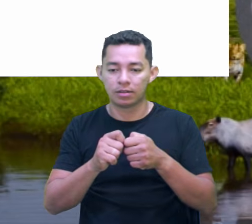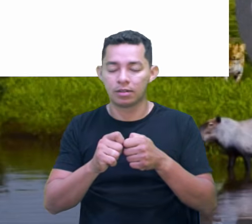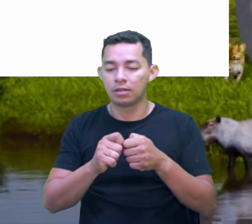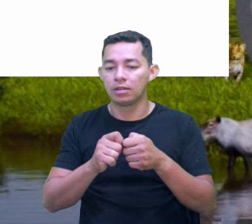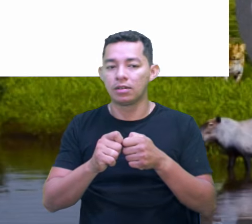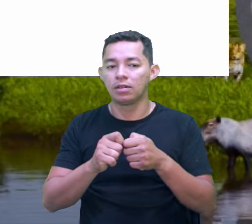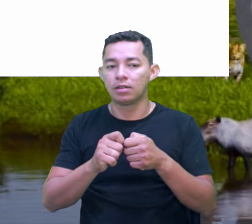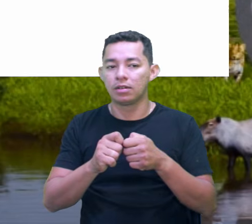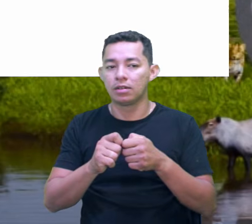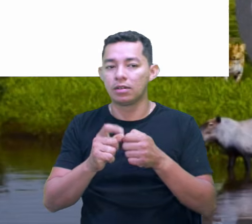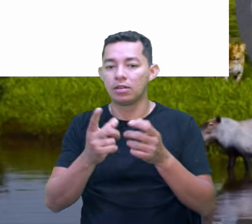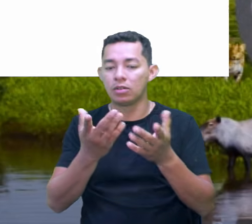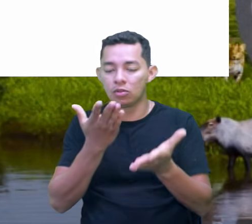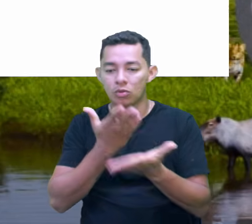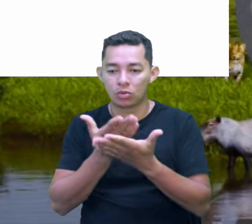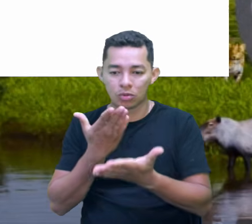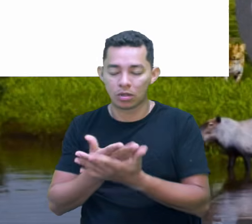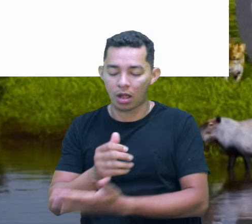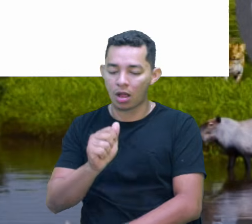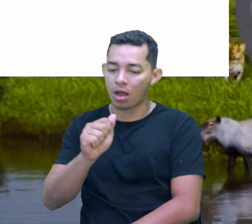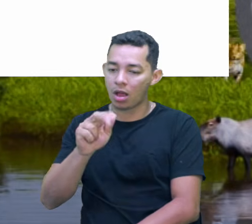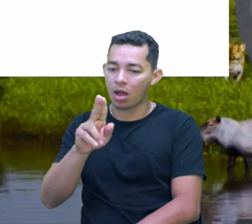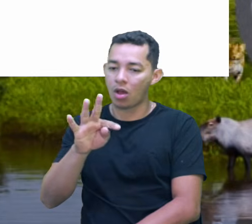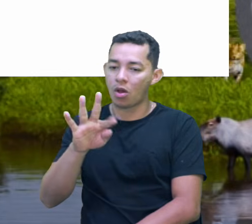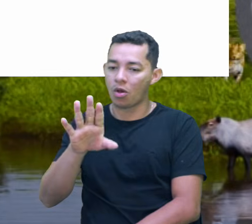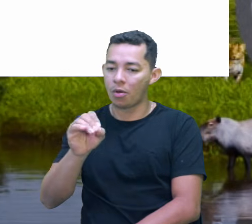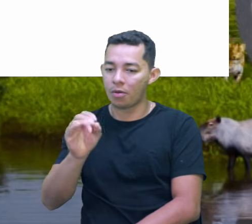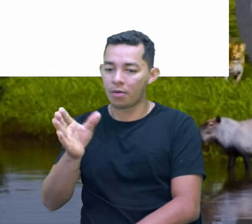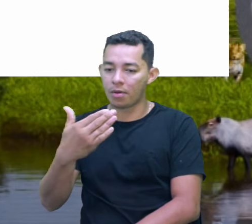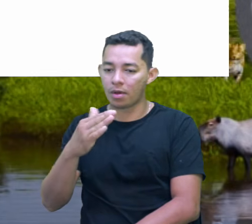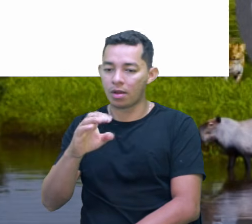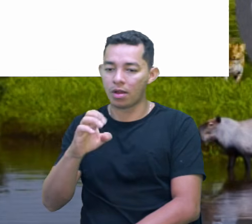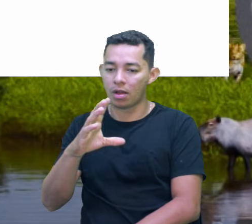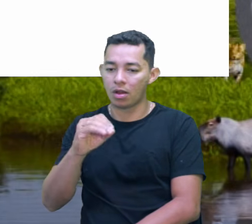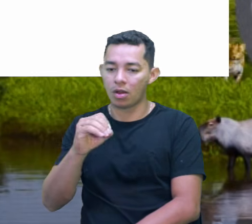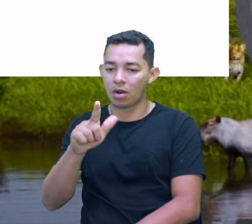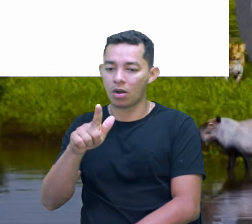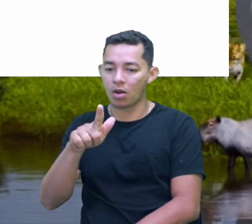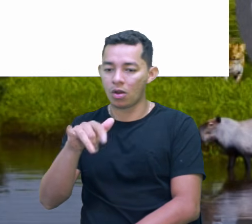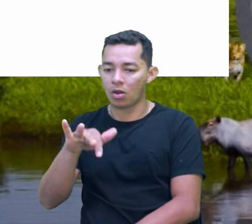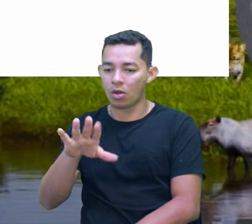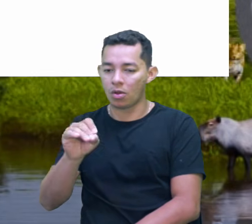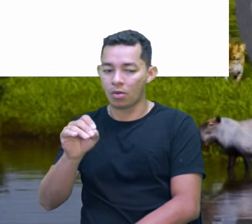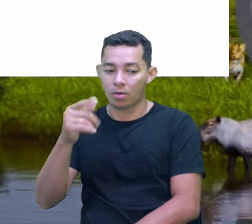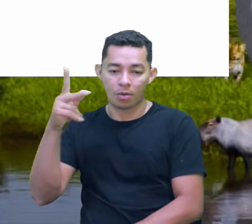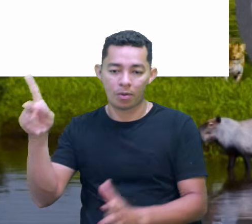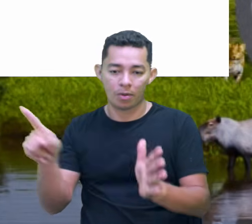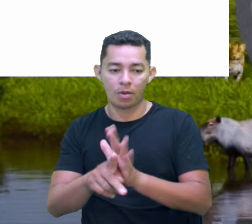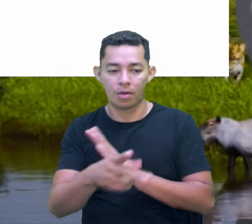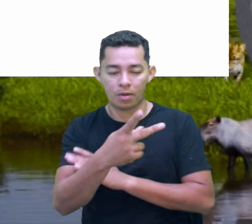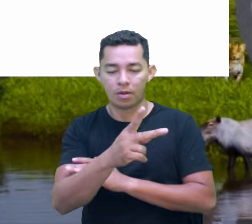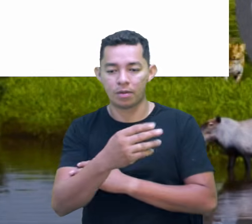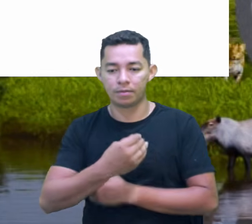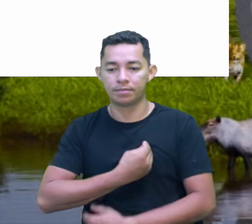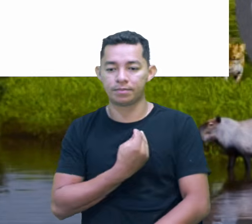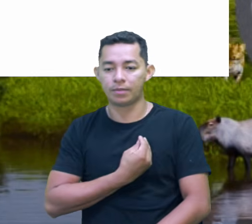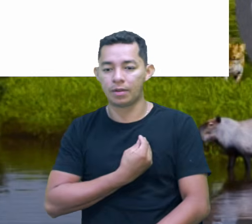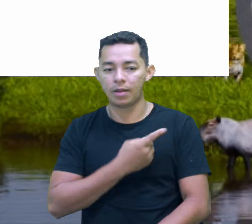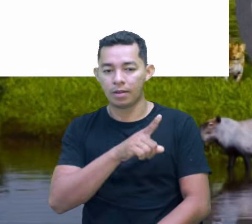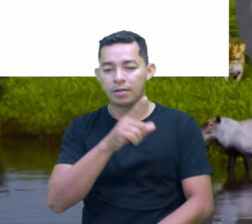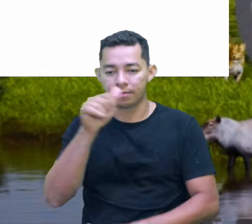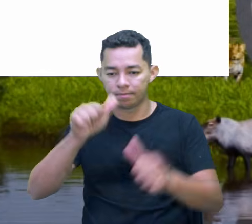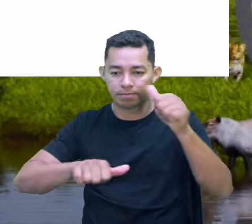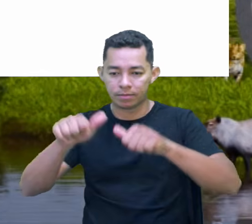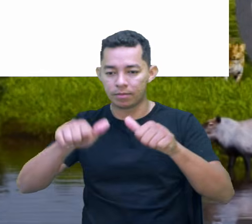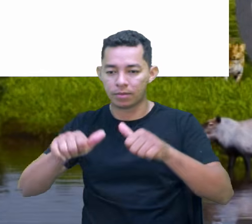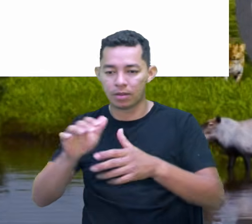o estudo autoecológico, né? Você está fazendo o estudo autoecológico daquele indivíduo. E nisso você vai observar esses vários fatores,